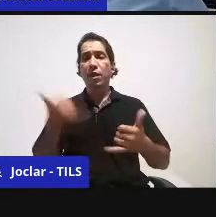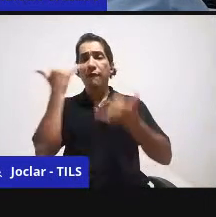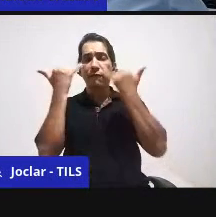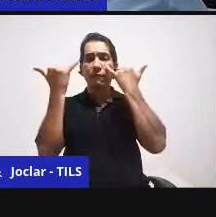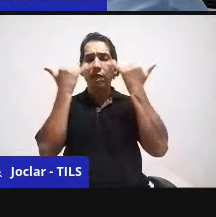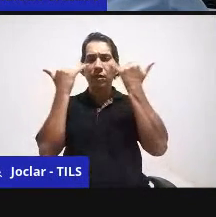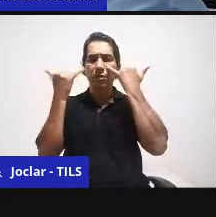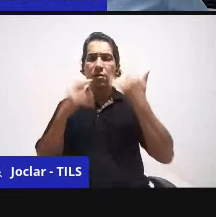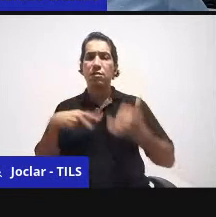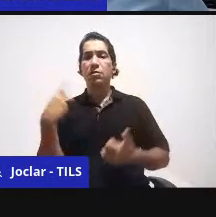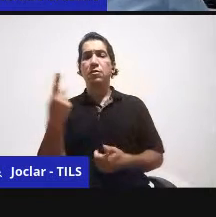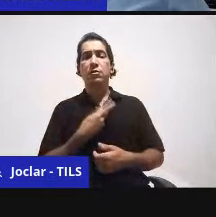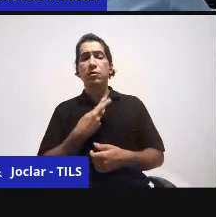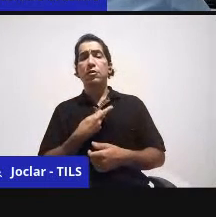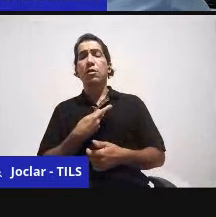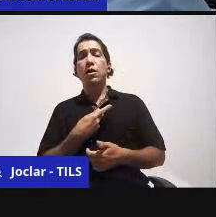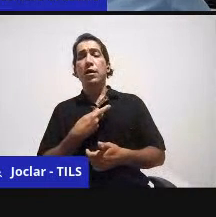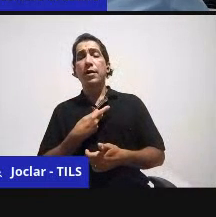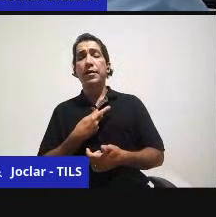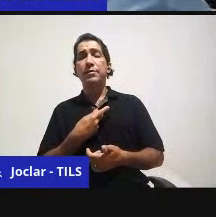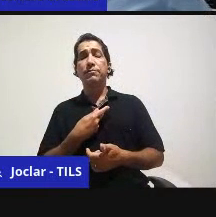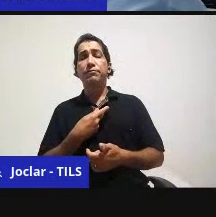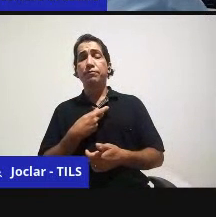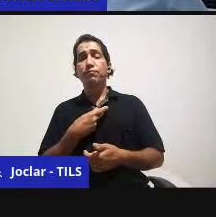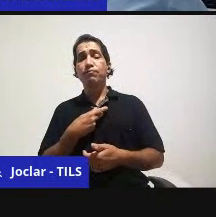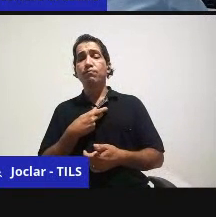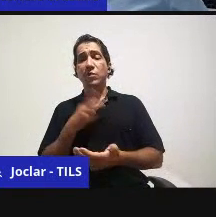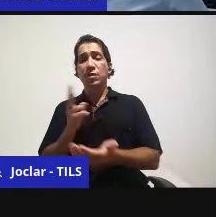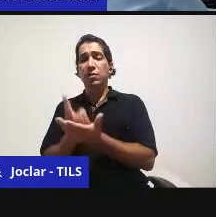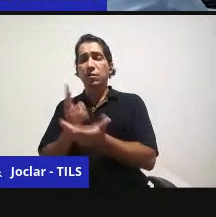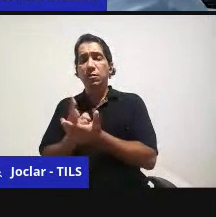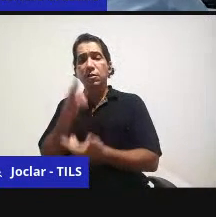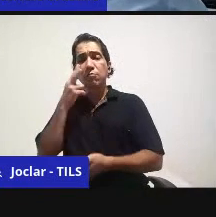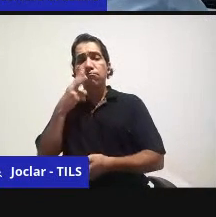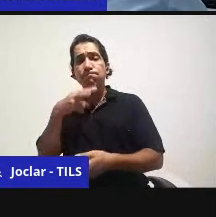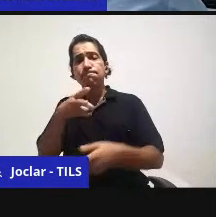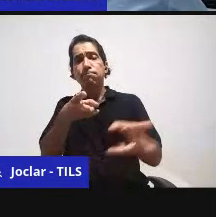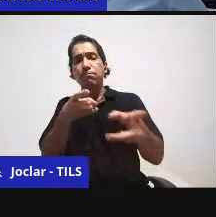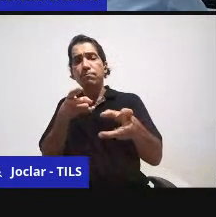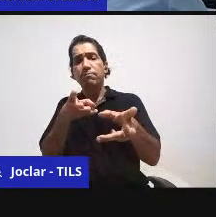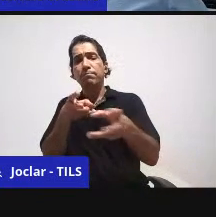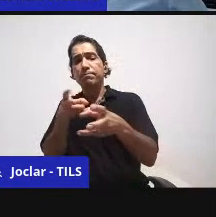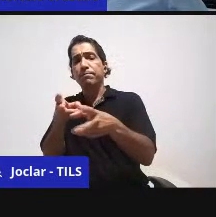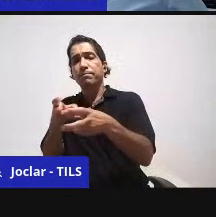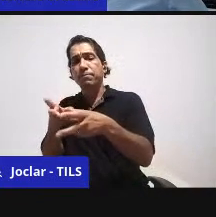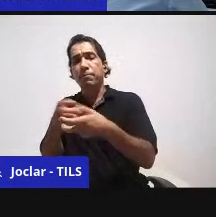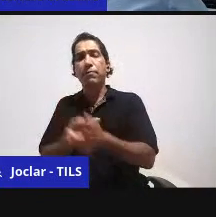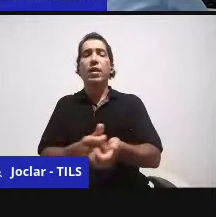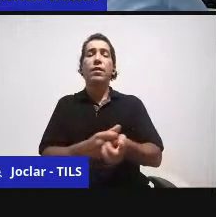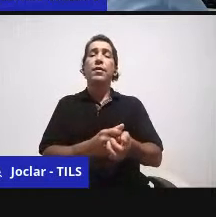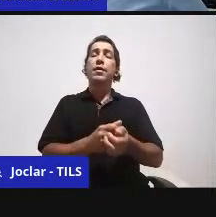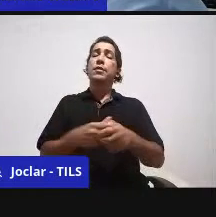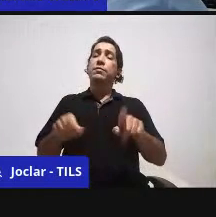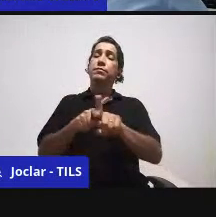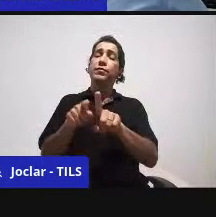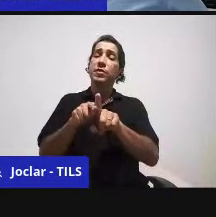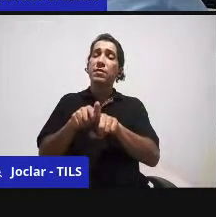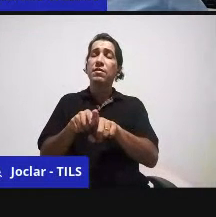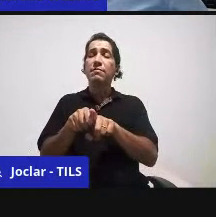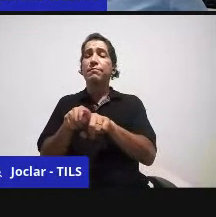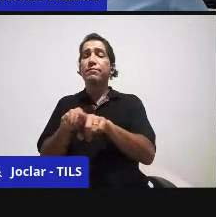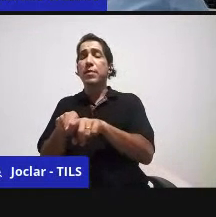monitorando aqui se as aves estão consumindo a água de forma adequada em função, também fazendo o controle